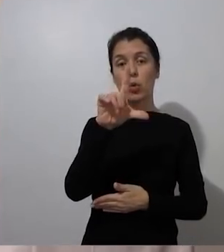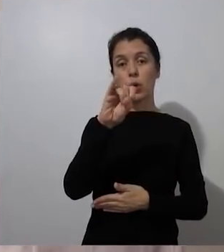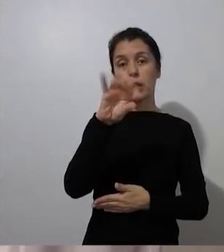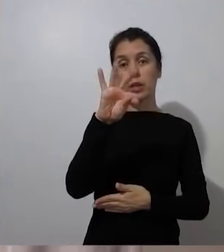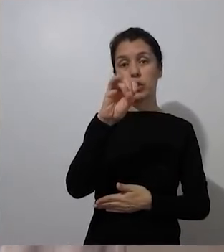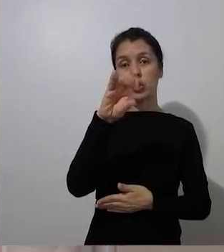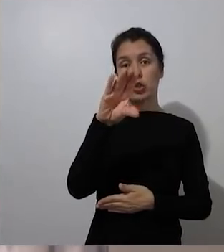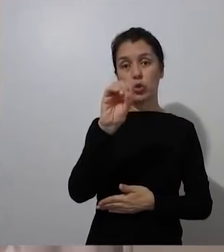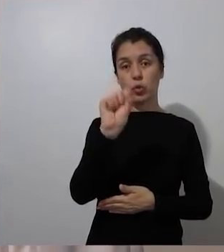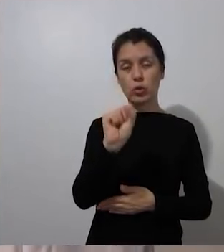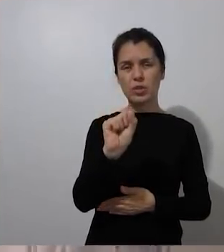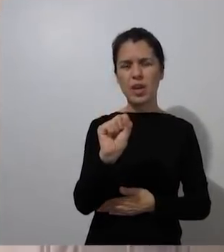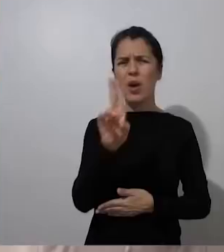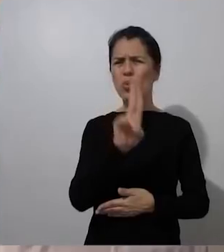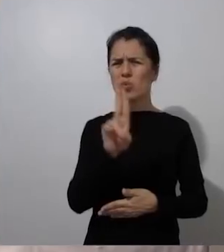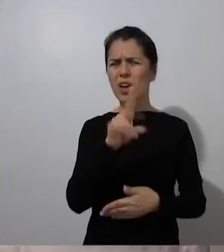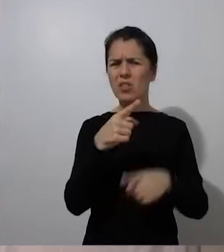tratados muitas vezes até para